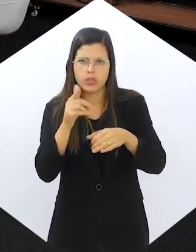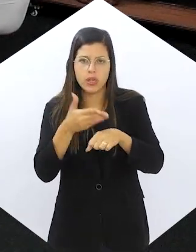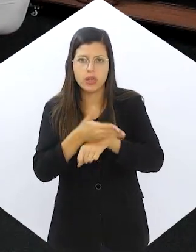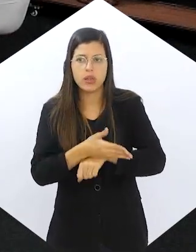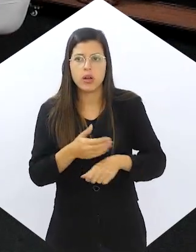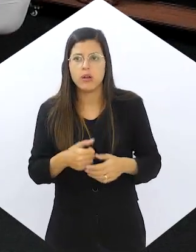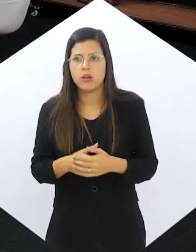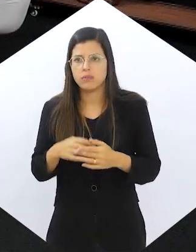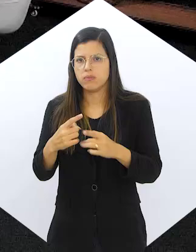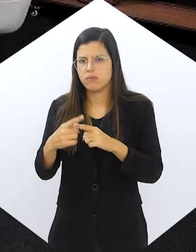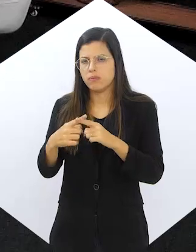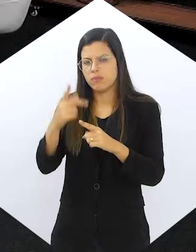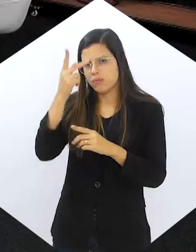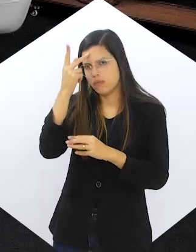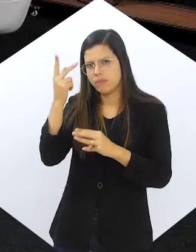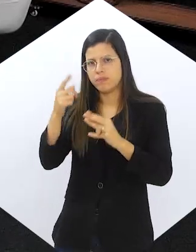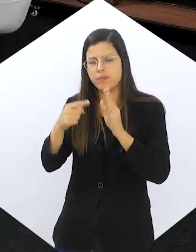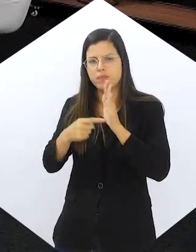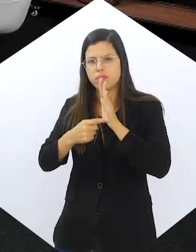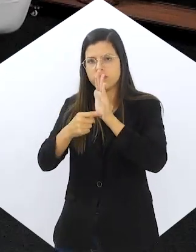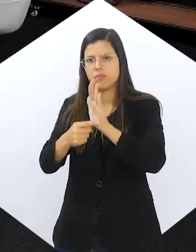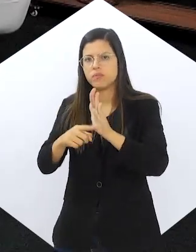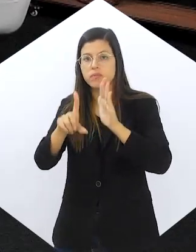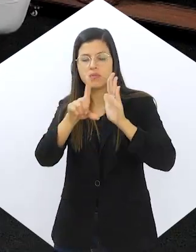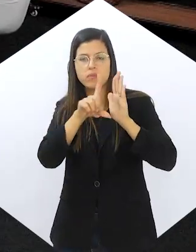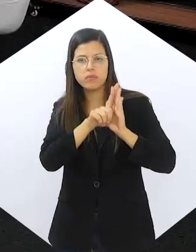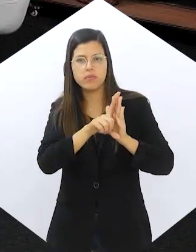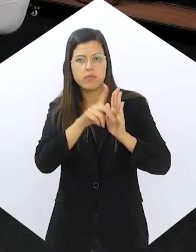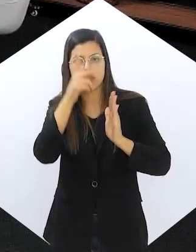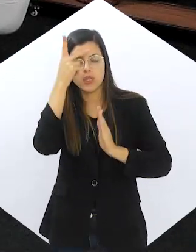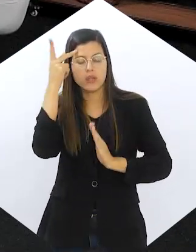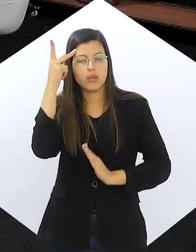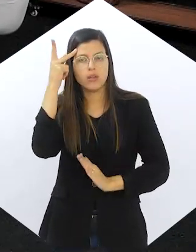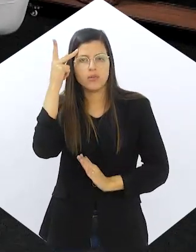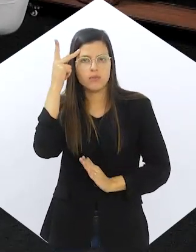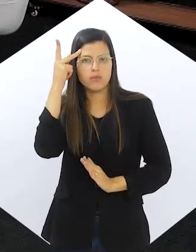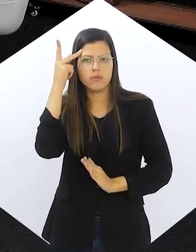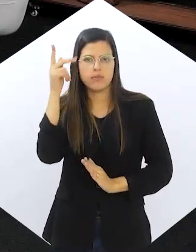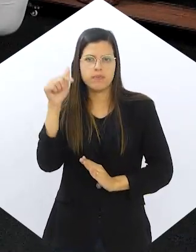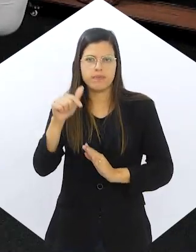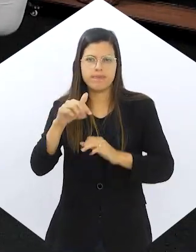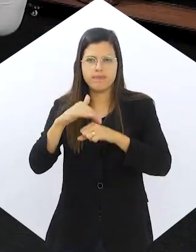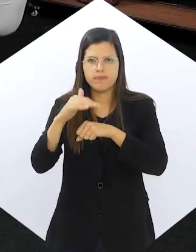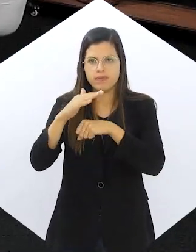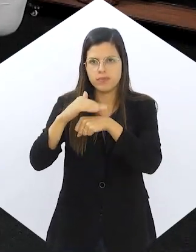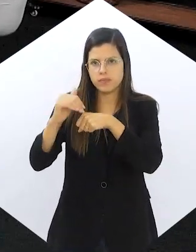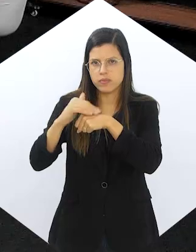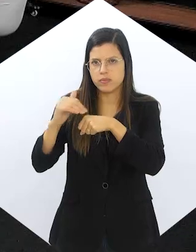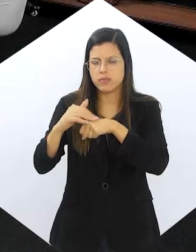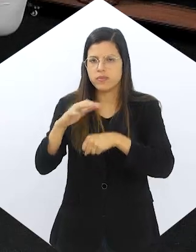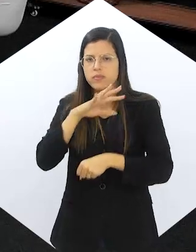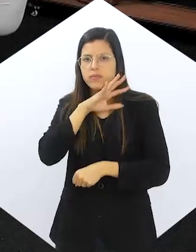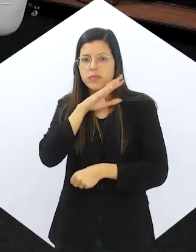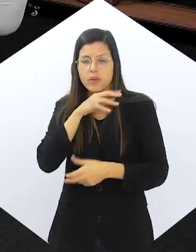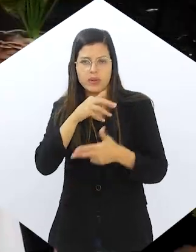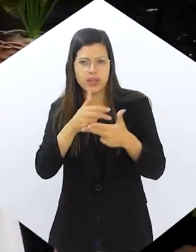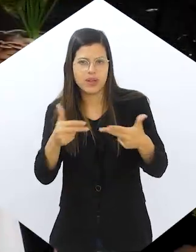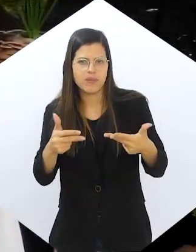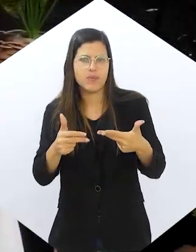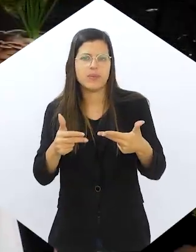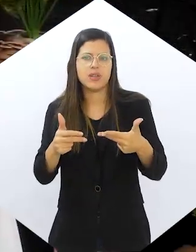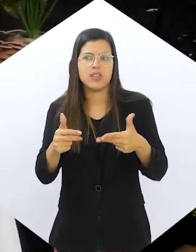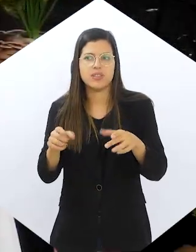que mostram a lei e... Sim, e as pessoas estão mais, assim, carinhosas com os animais, vamos dizer assim, e